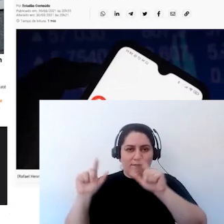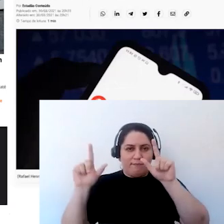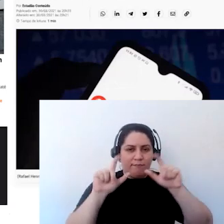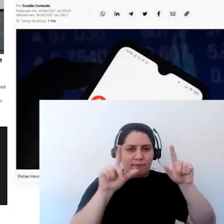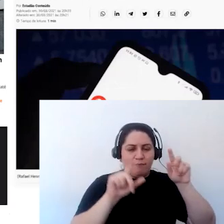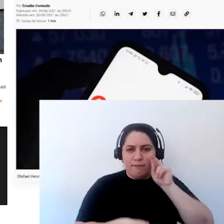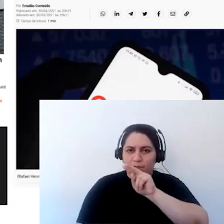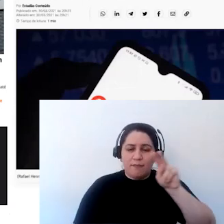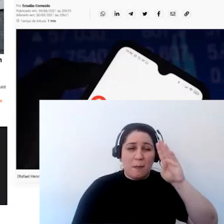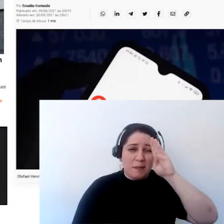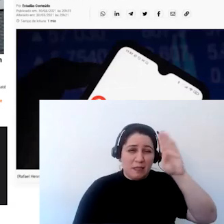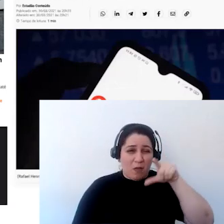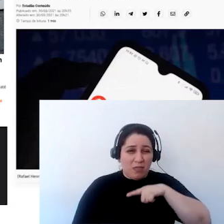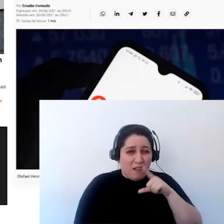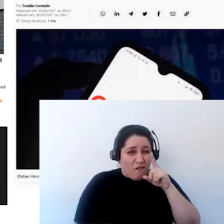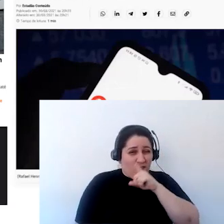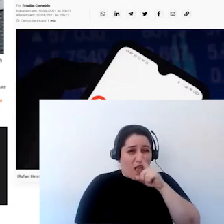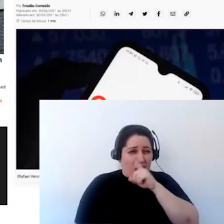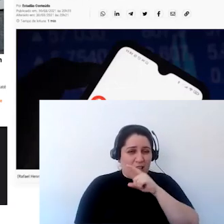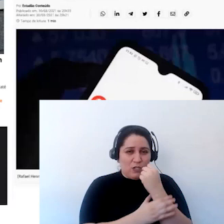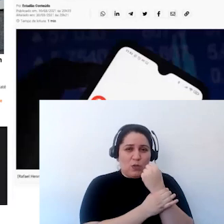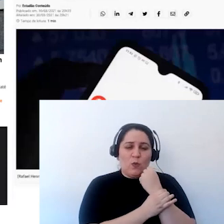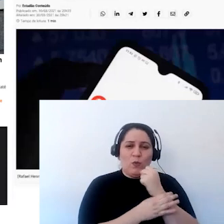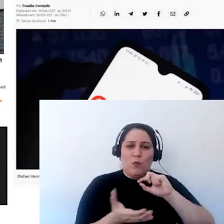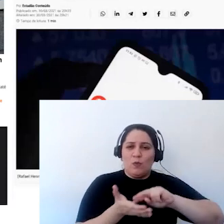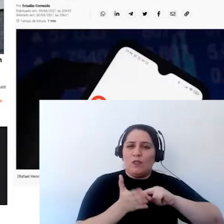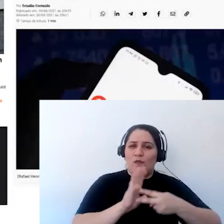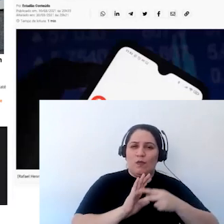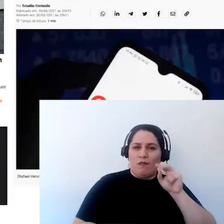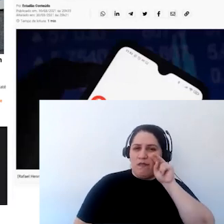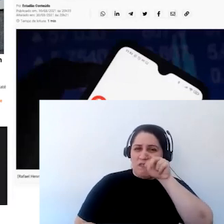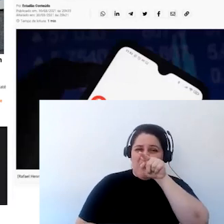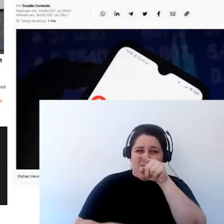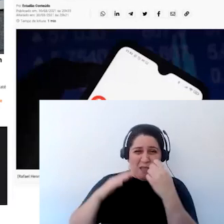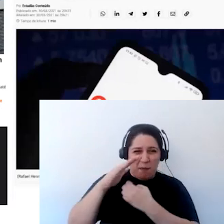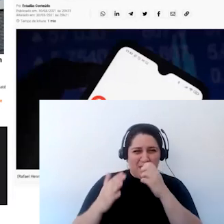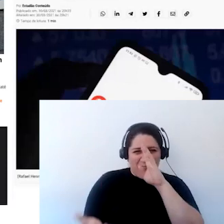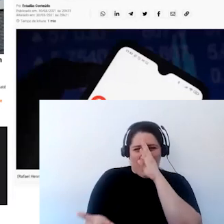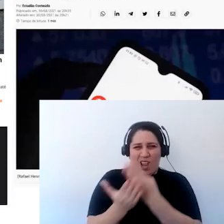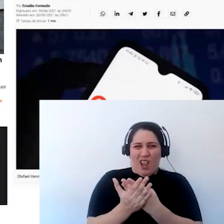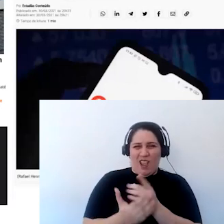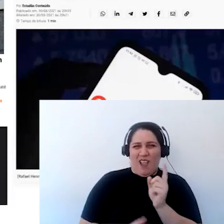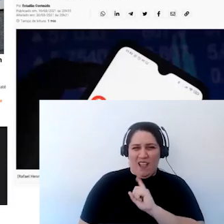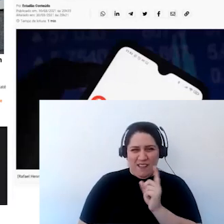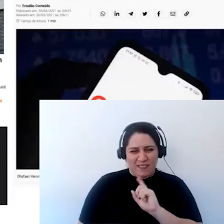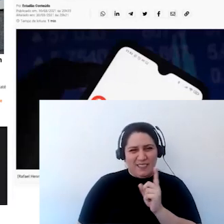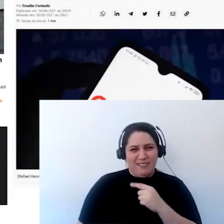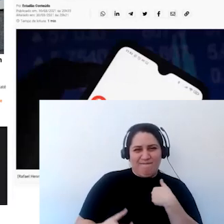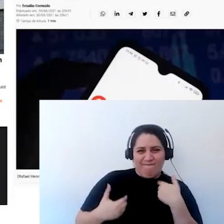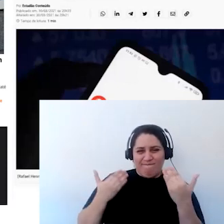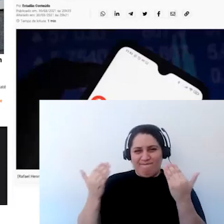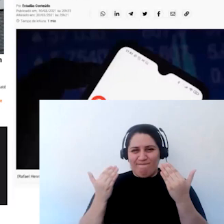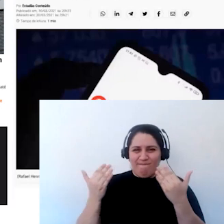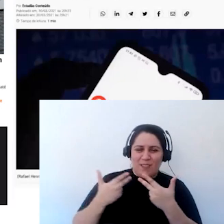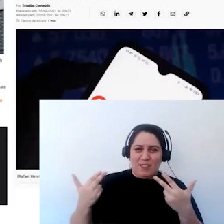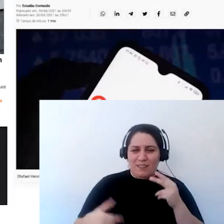impactam principalmente na credibilidade das empresas e para os consumidores, né, para a gente, impacta na confiança e